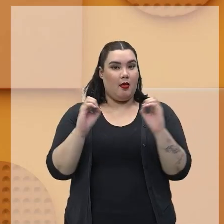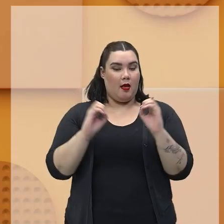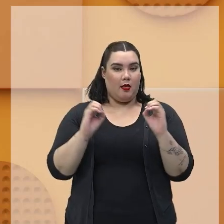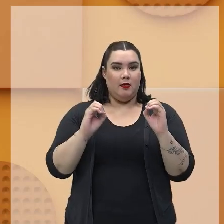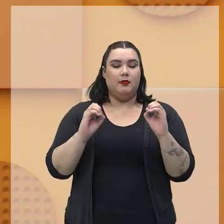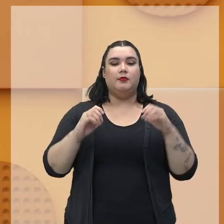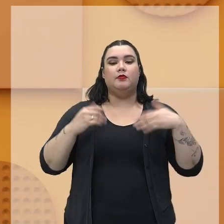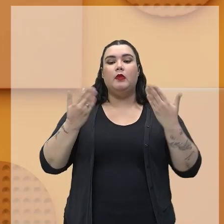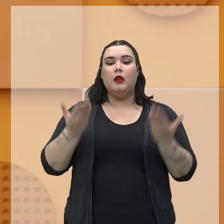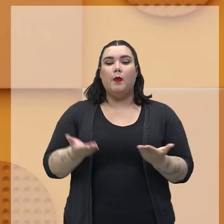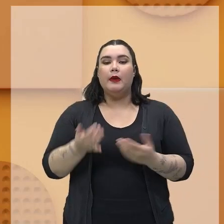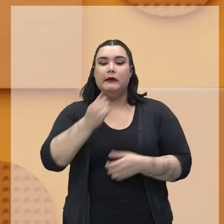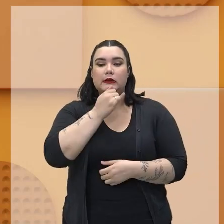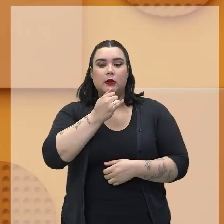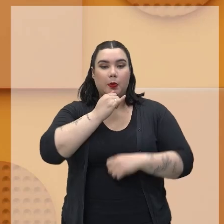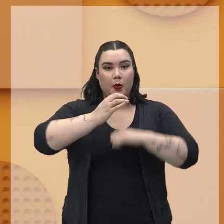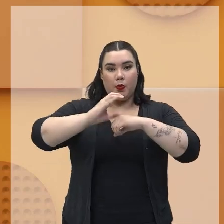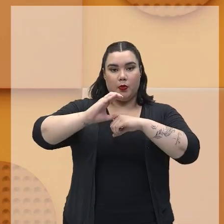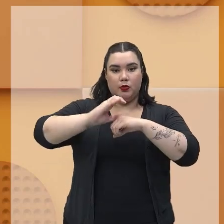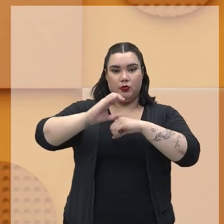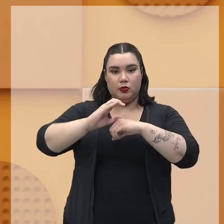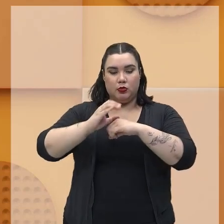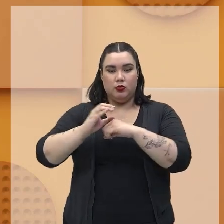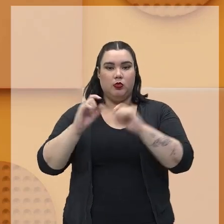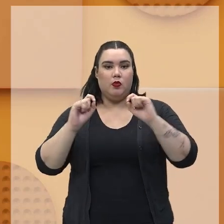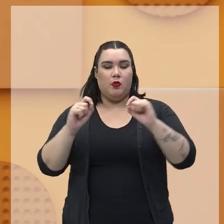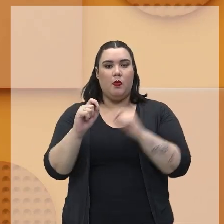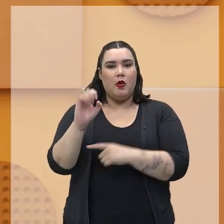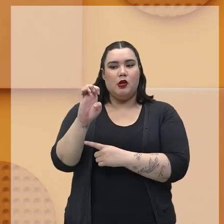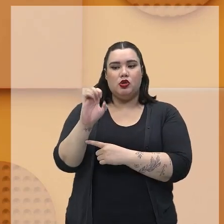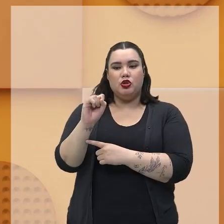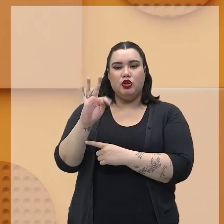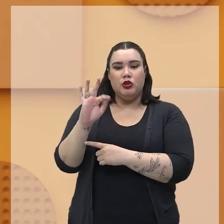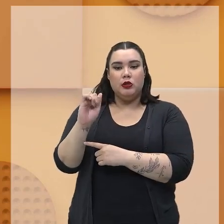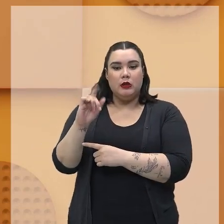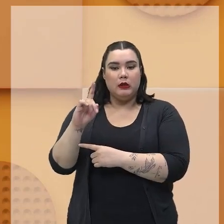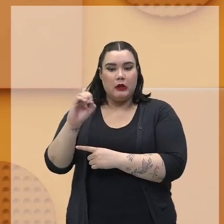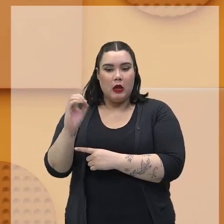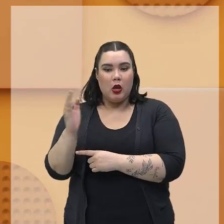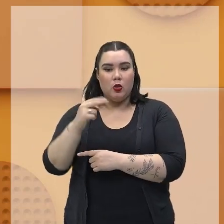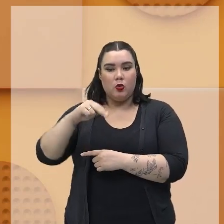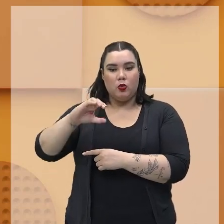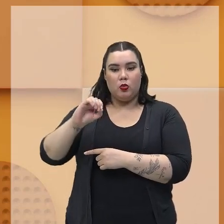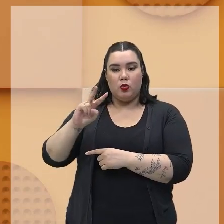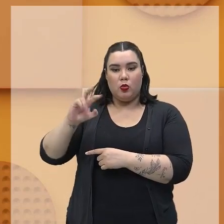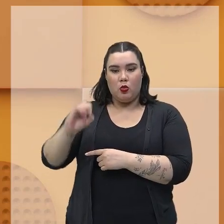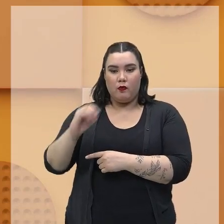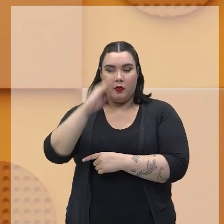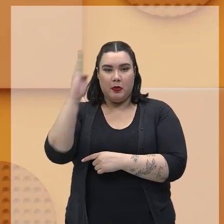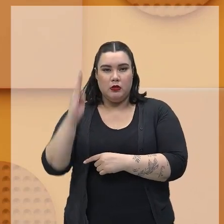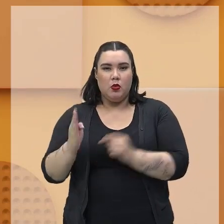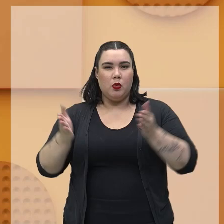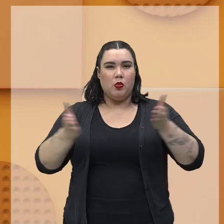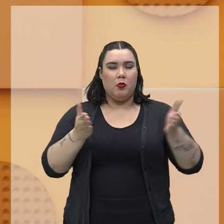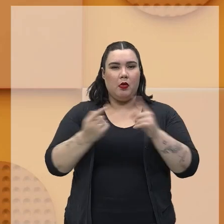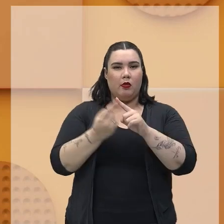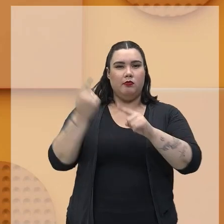vocês. A Constituição do chamado Estado Novo Brasileiro, lá no período do Getúlio Vargas,